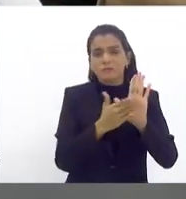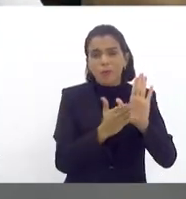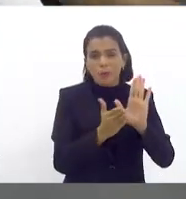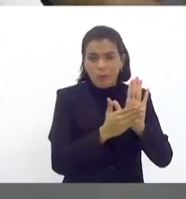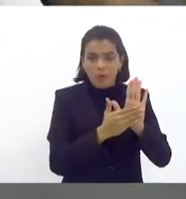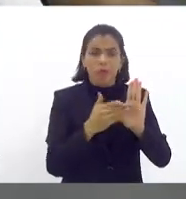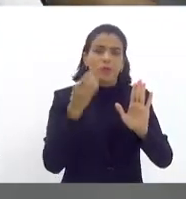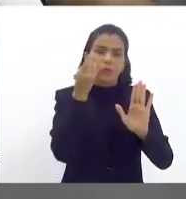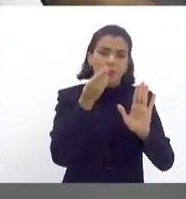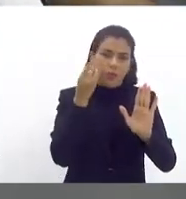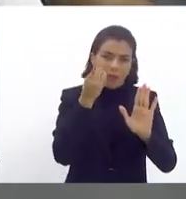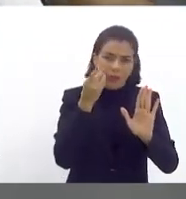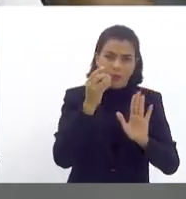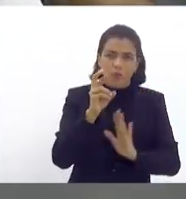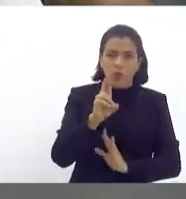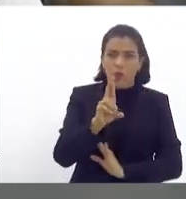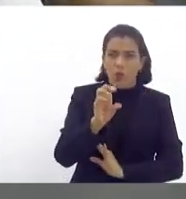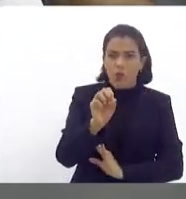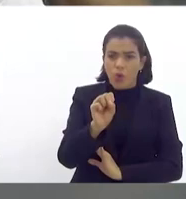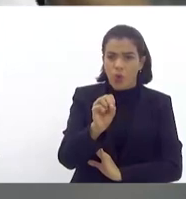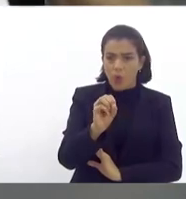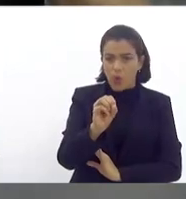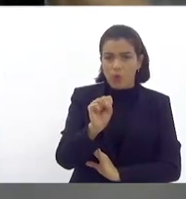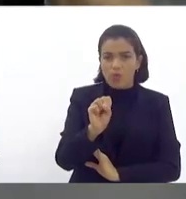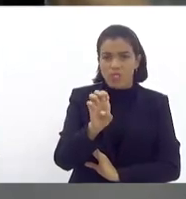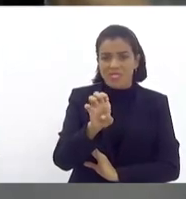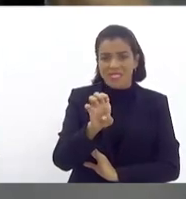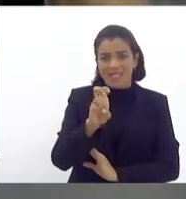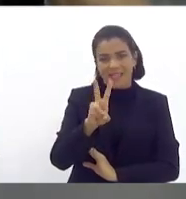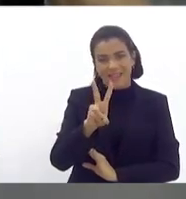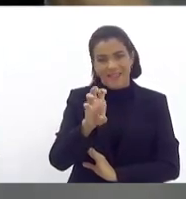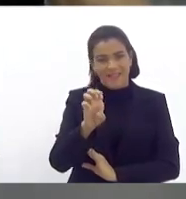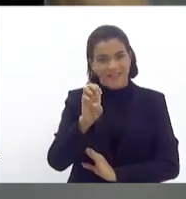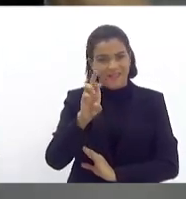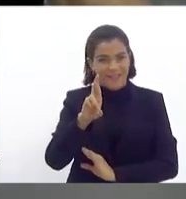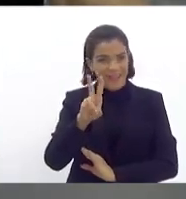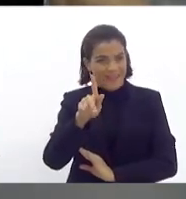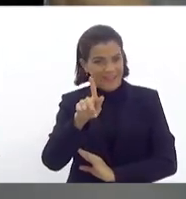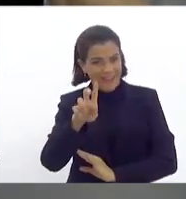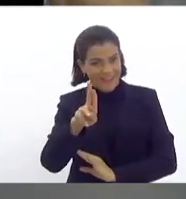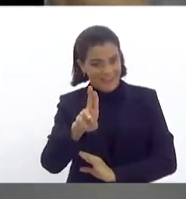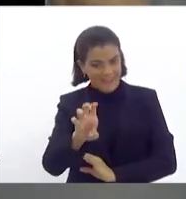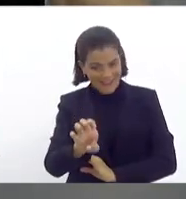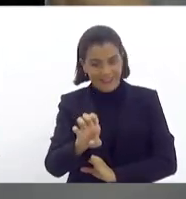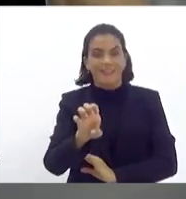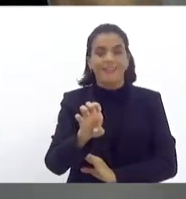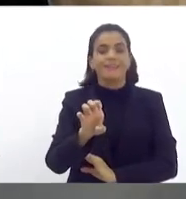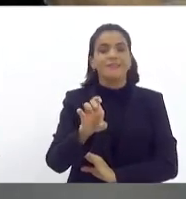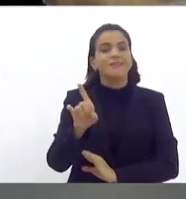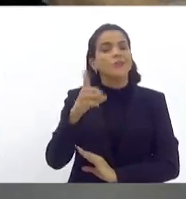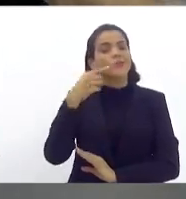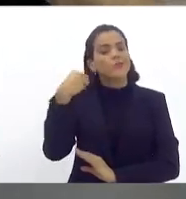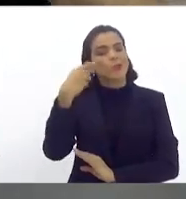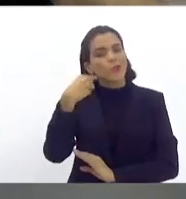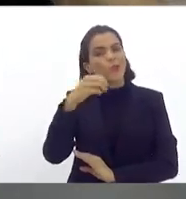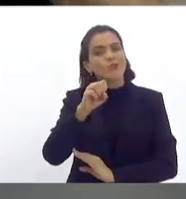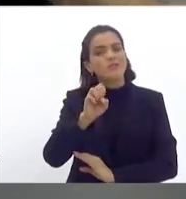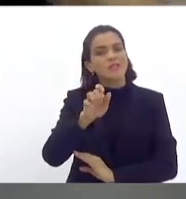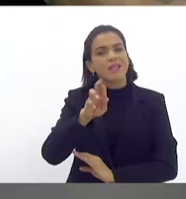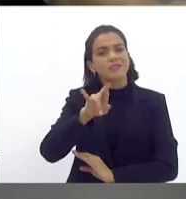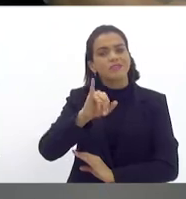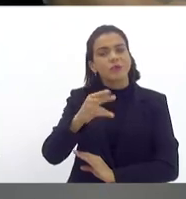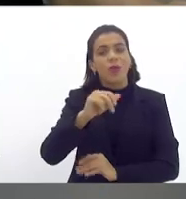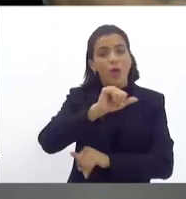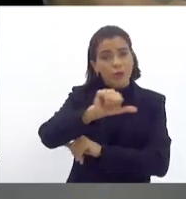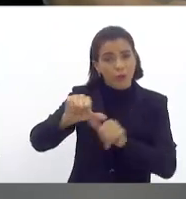propostas do deputado Rosenberg, que são boas, o doutor Serginho colocou como alterando